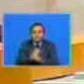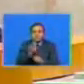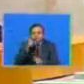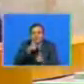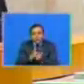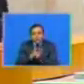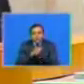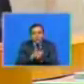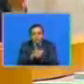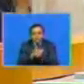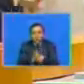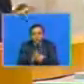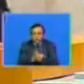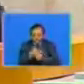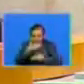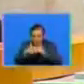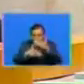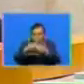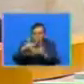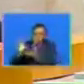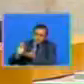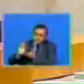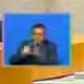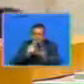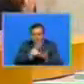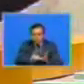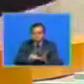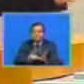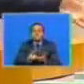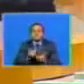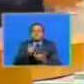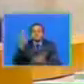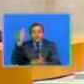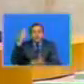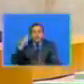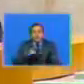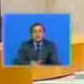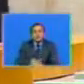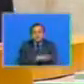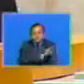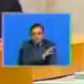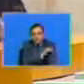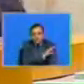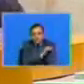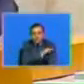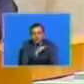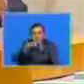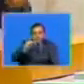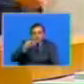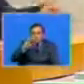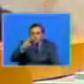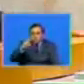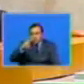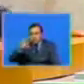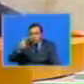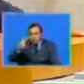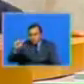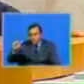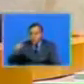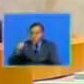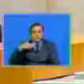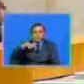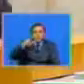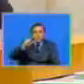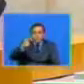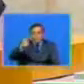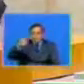o condutor dos processos orçamentários, seja na época do prefeito Mário Covas, seja na época da prefeita Marta